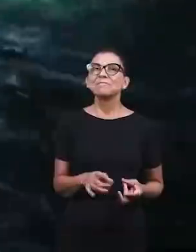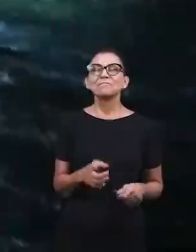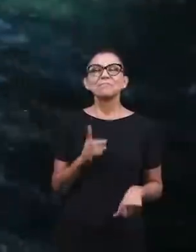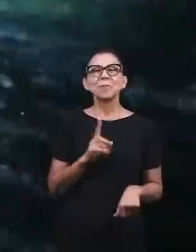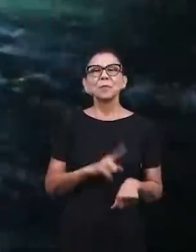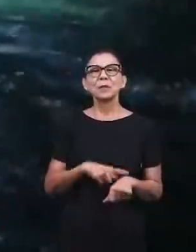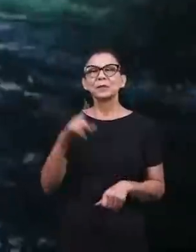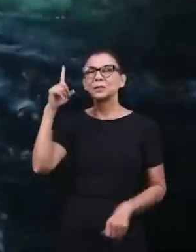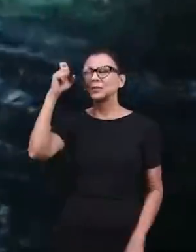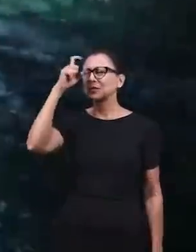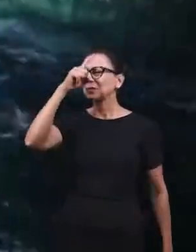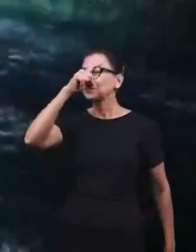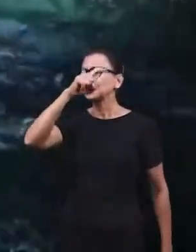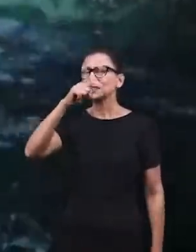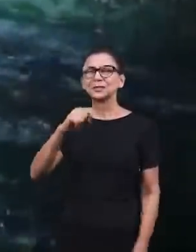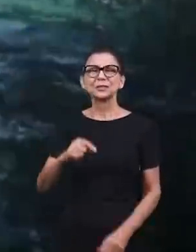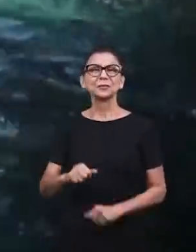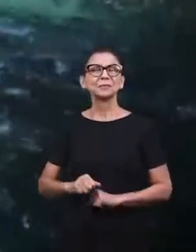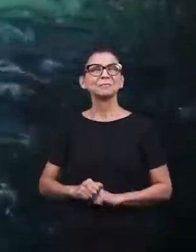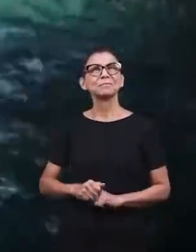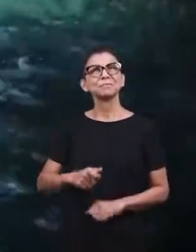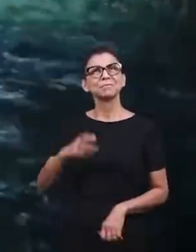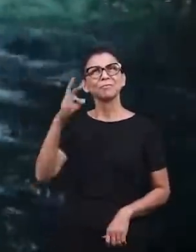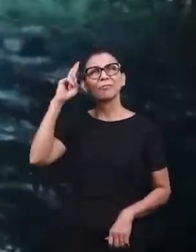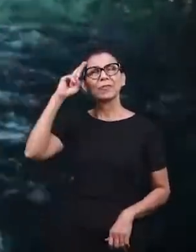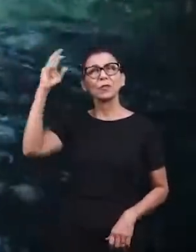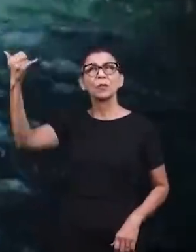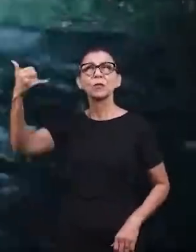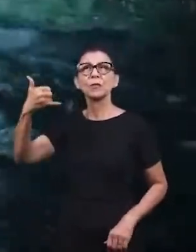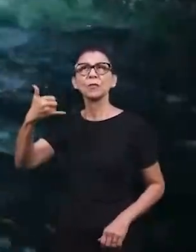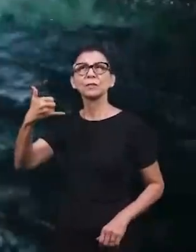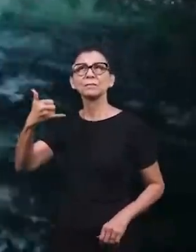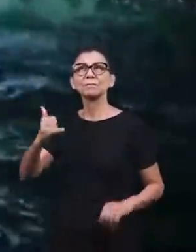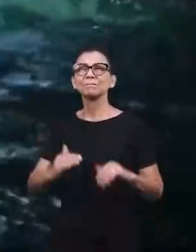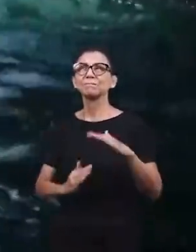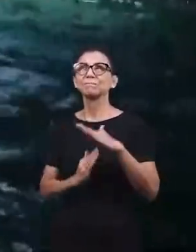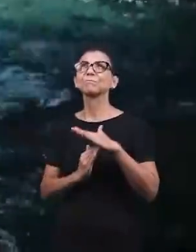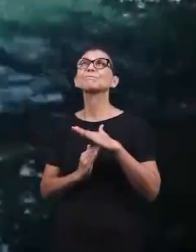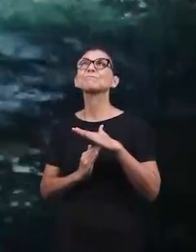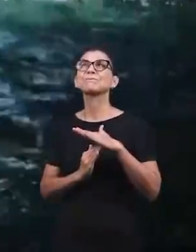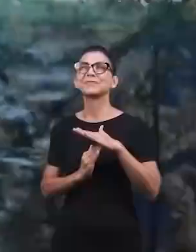Só uma voz me basta